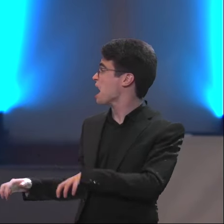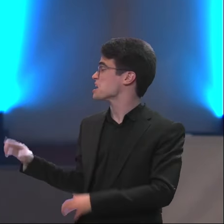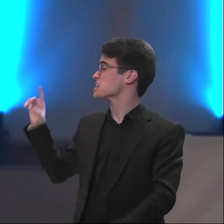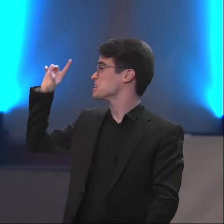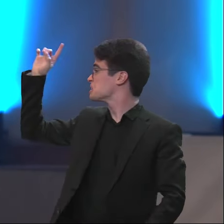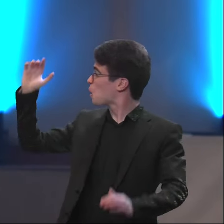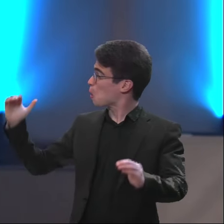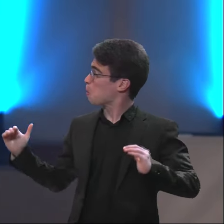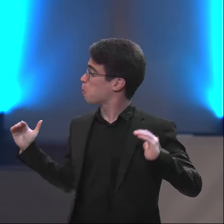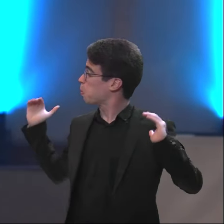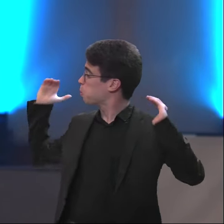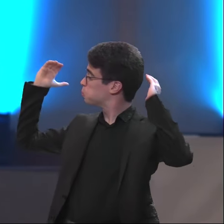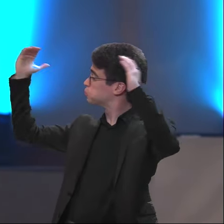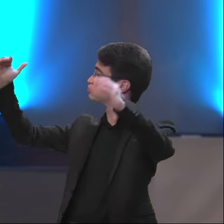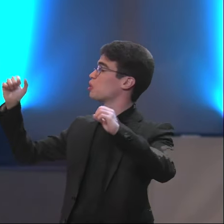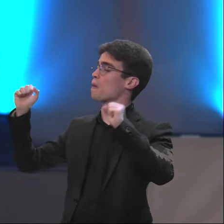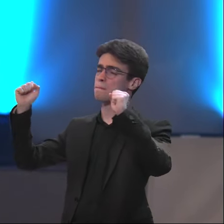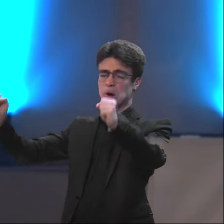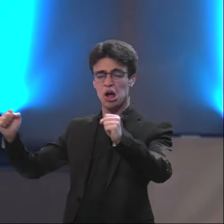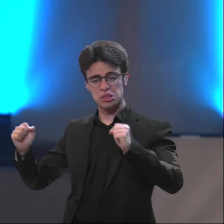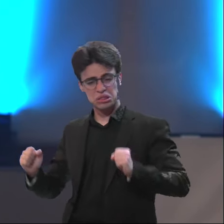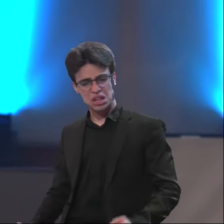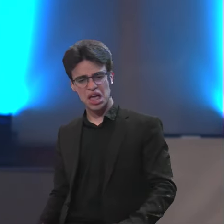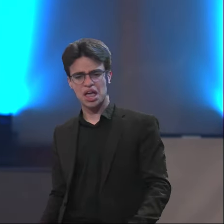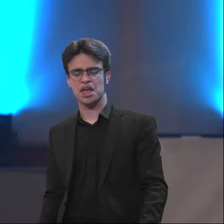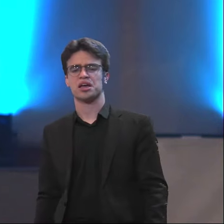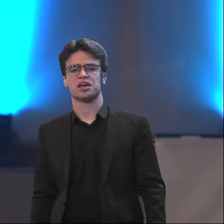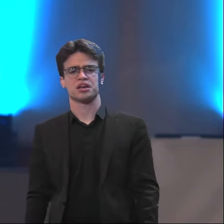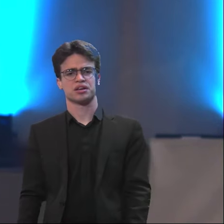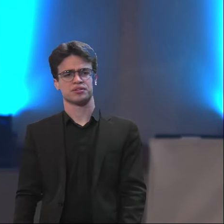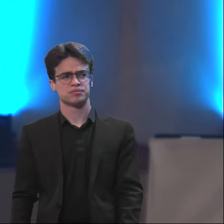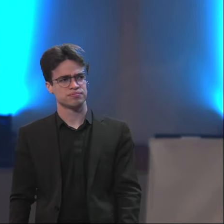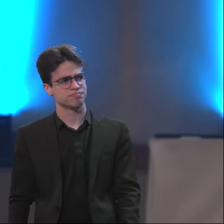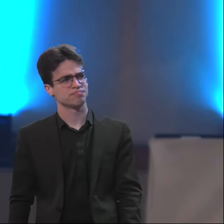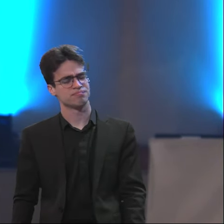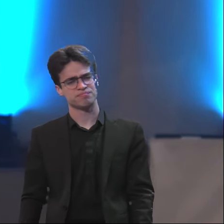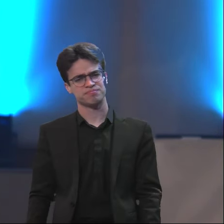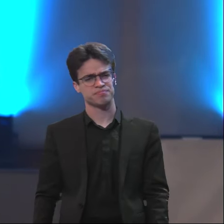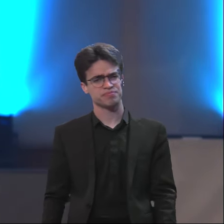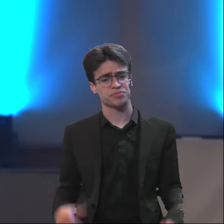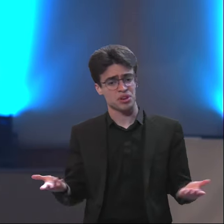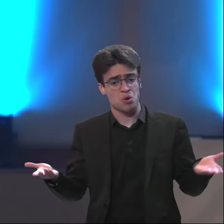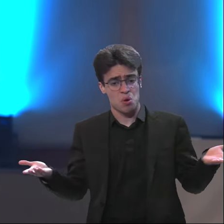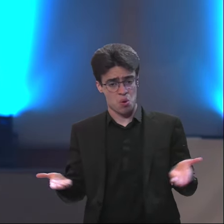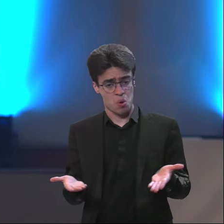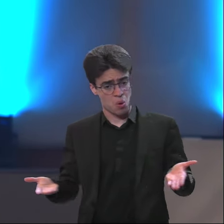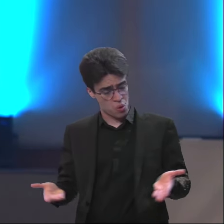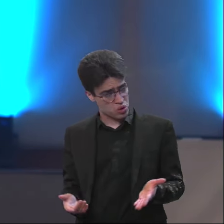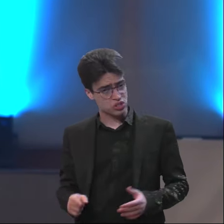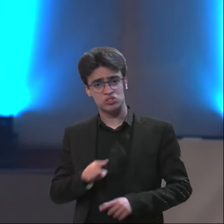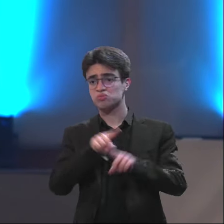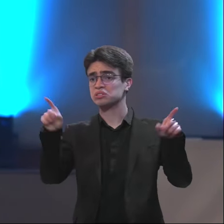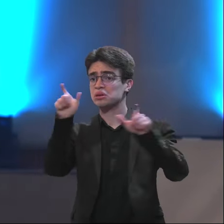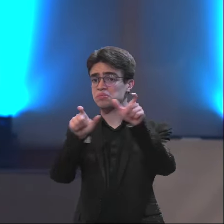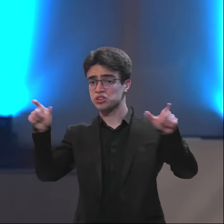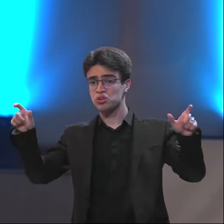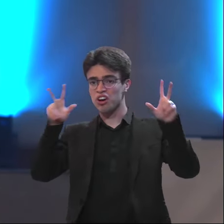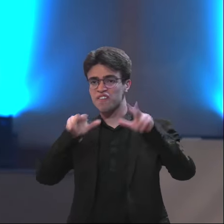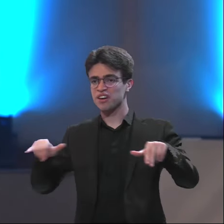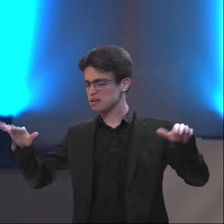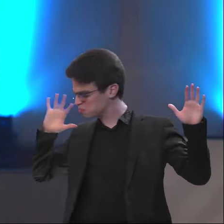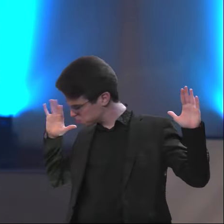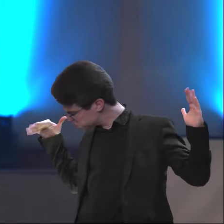com o poder do nosso comandante. Hoje pessoas se prostrarão diante dele. Hoje ele